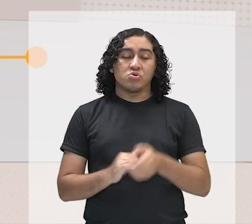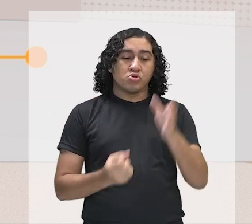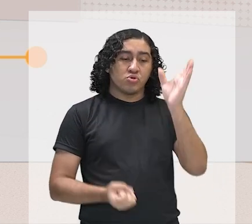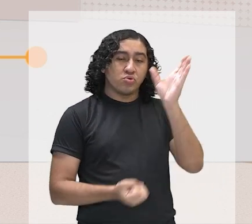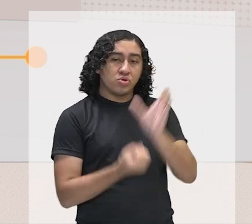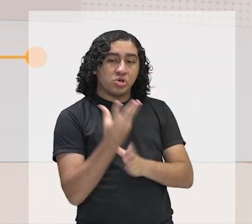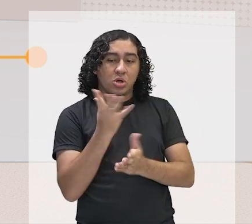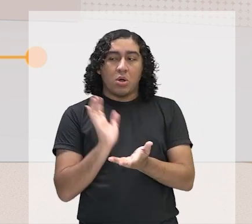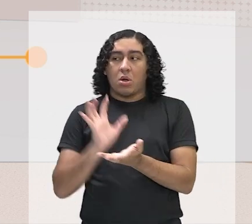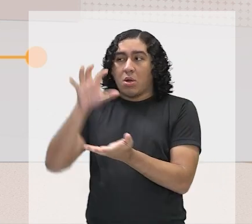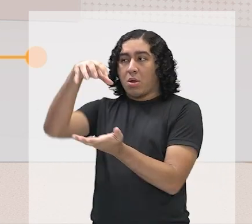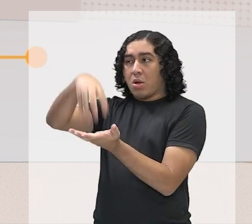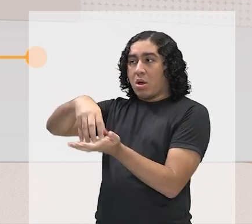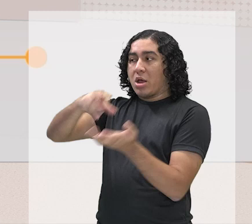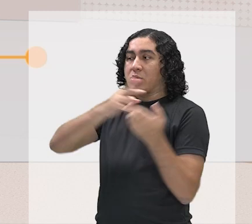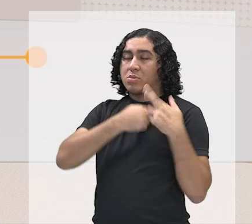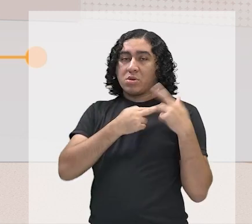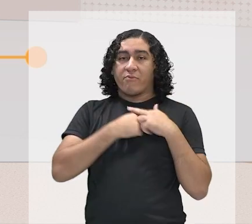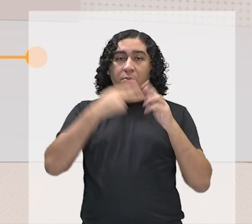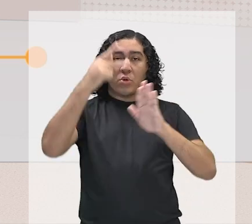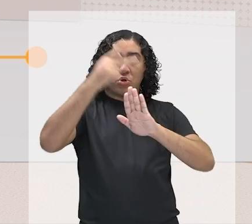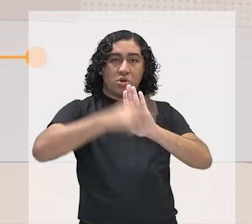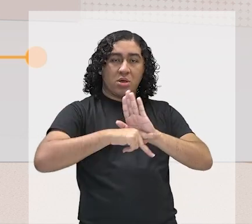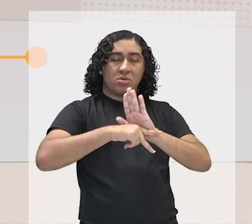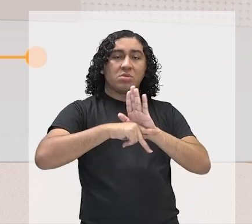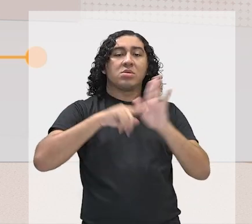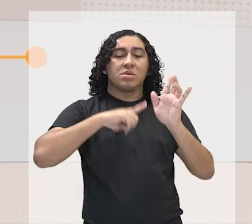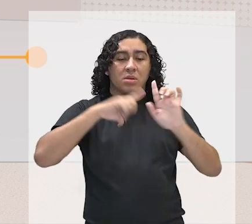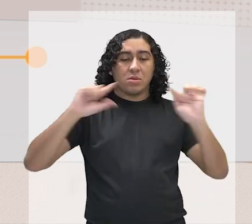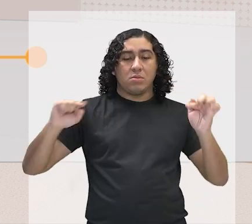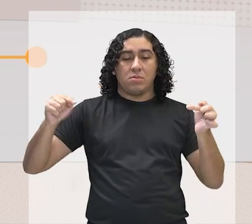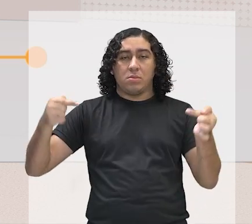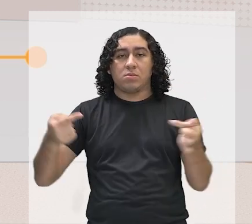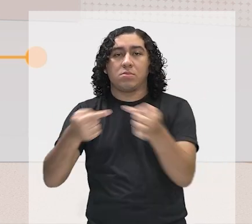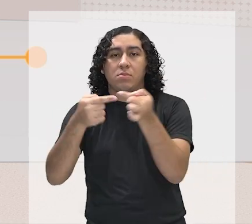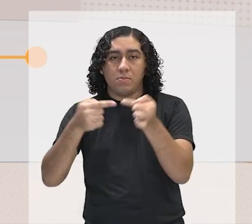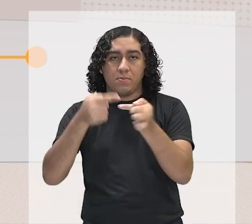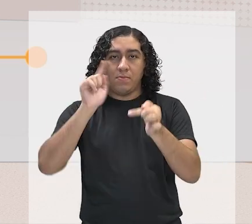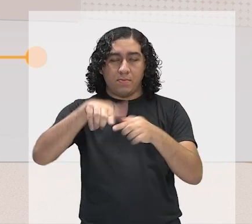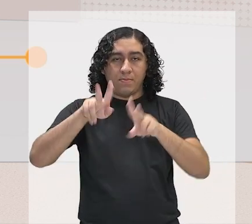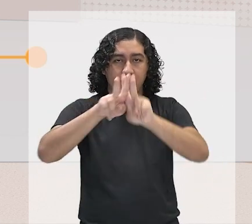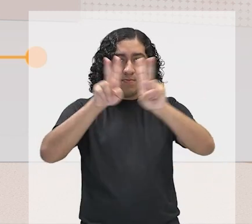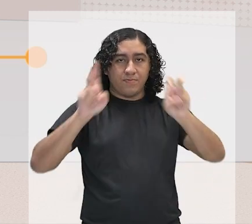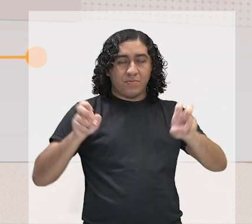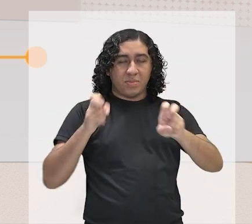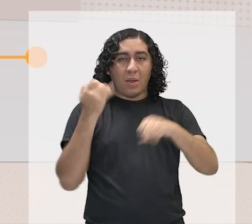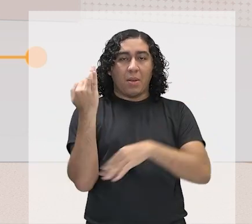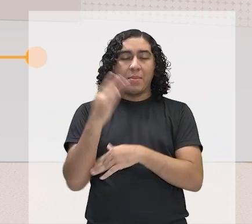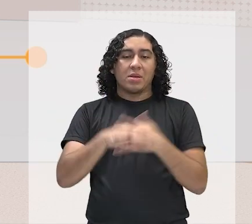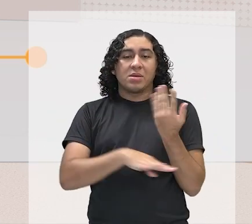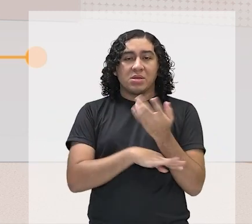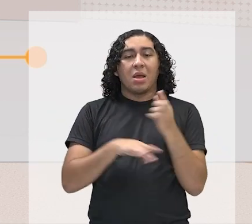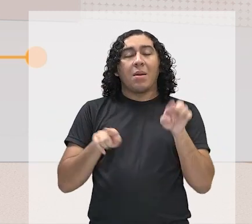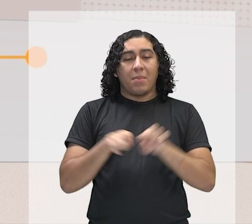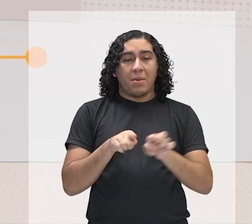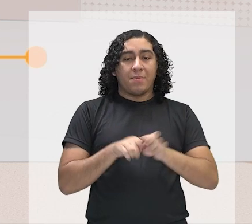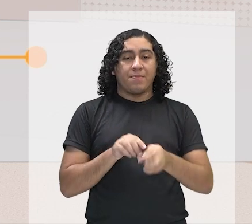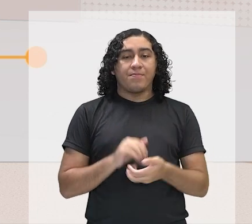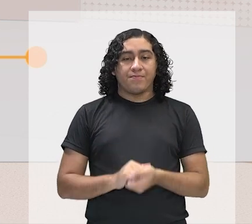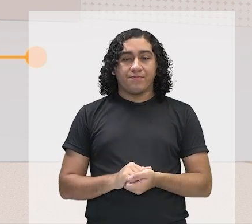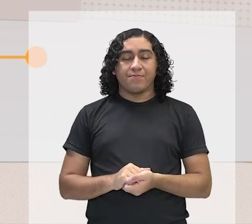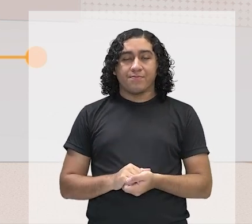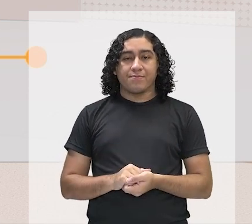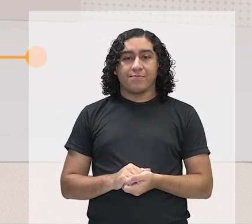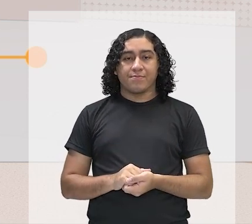órgãos, a criação de programas que fossem ali voltados a questões ambientais. Inclusive o PNUMA, que é ali o